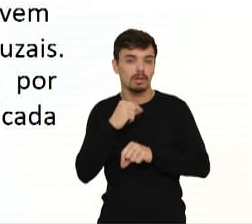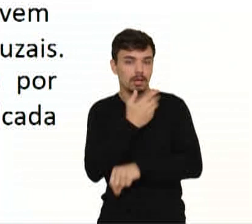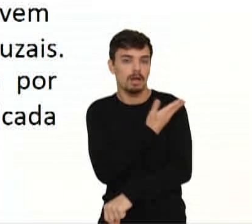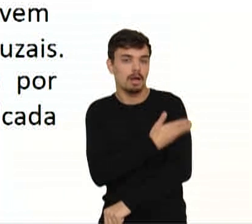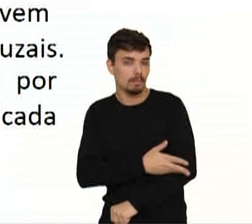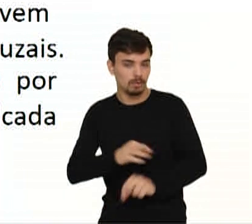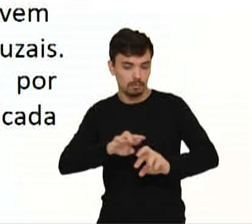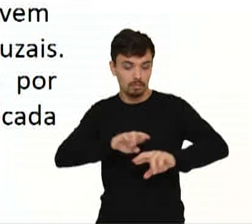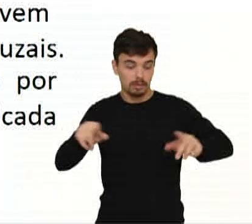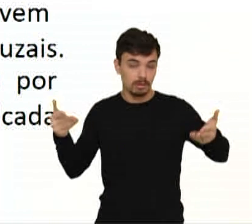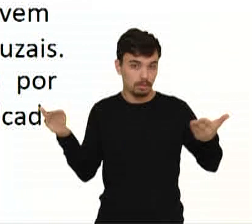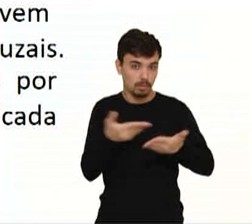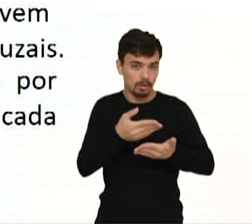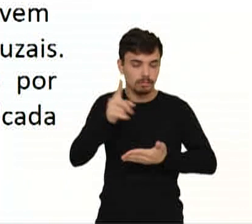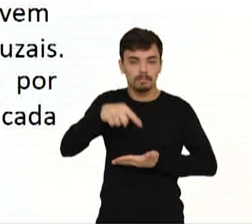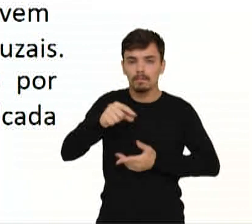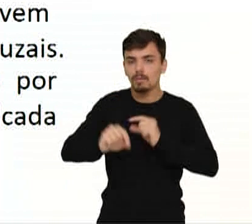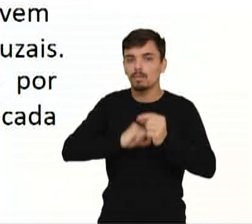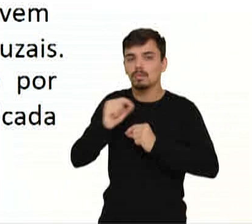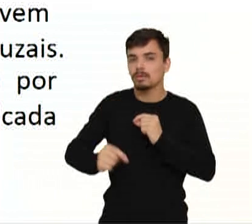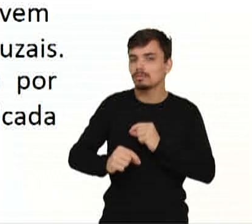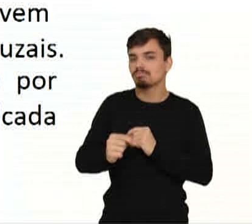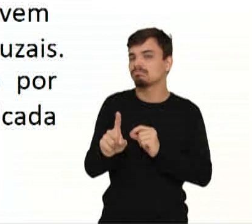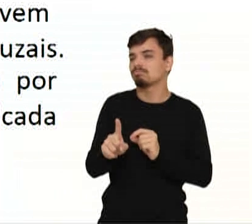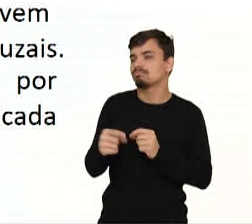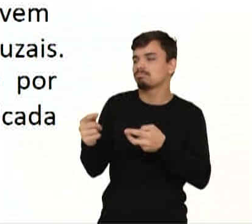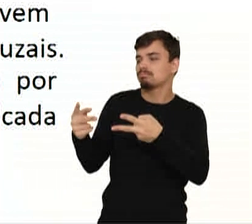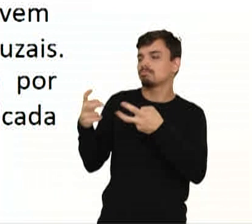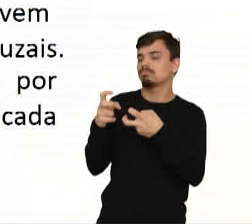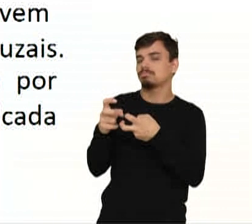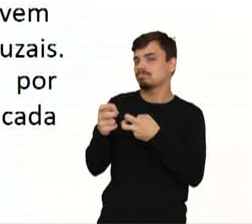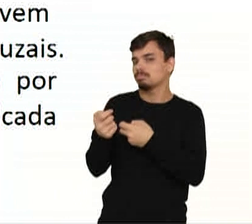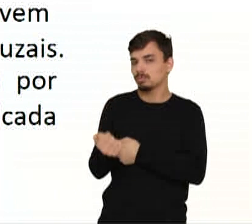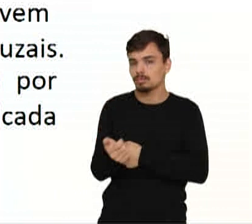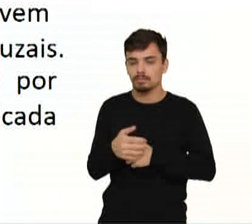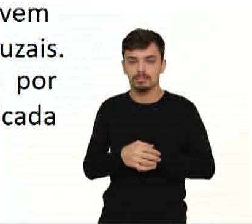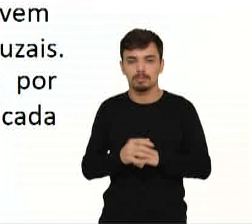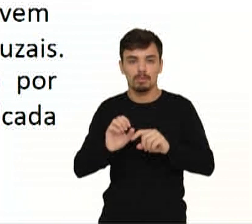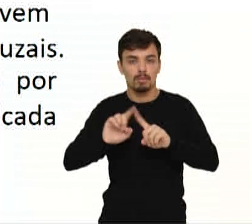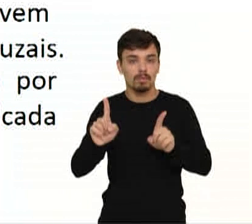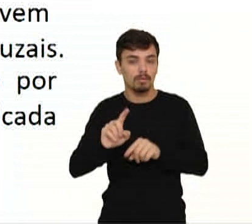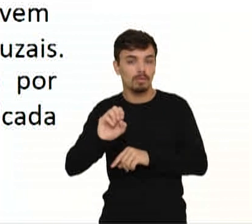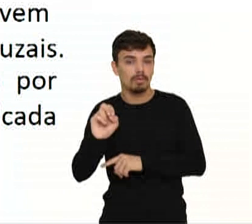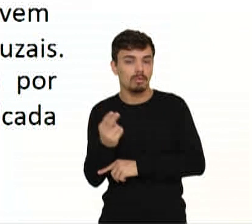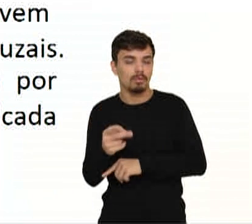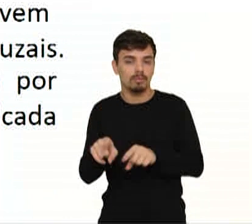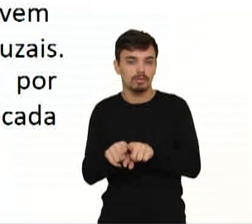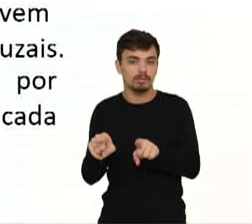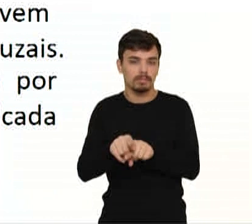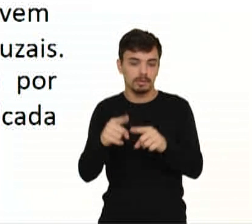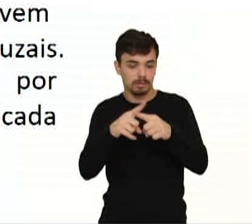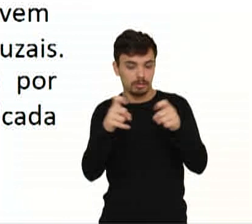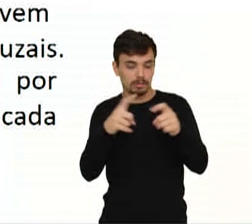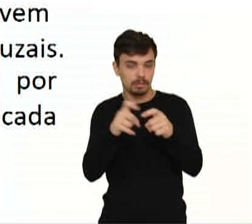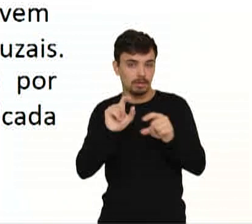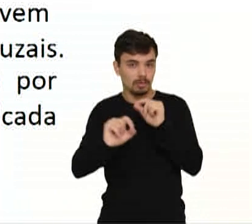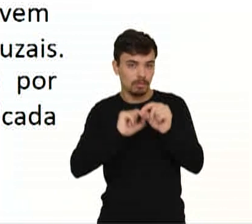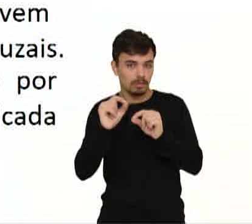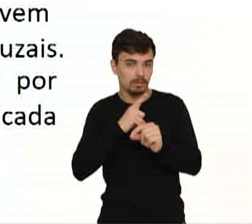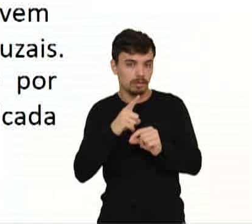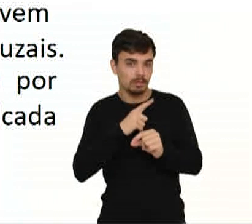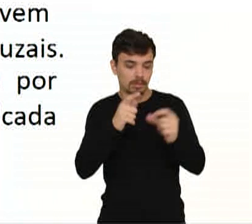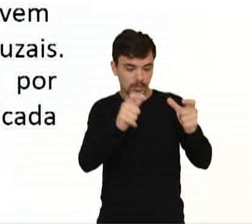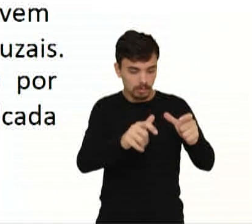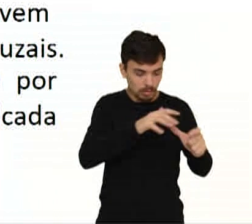hoje. Eles eram, pode-se dizer, menos previsíveis. Ou Ou em termos mais científicos, ocupavam um nicho